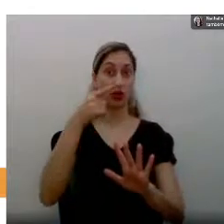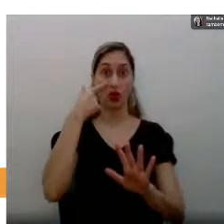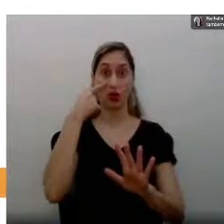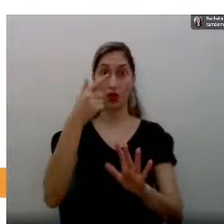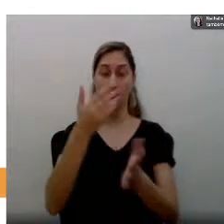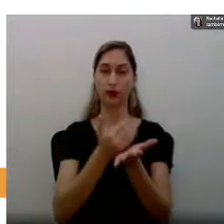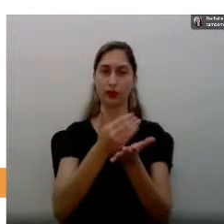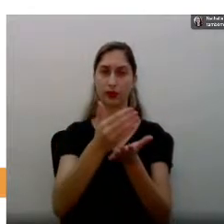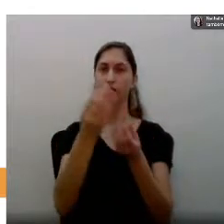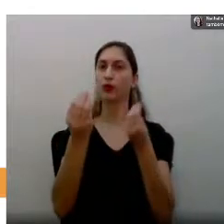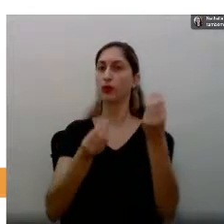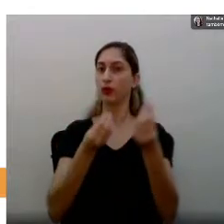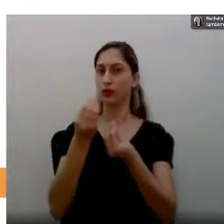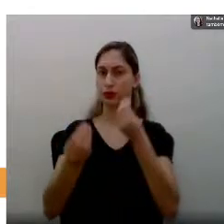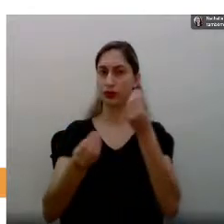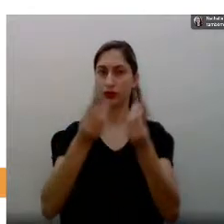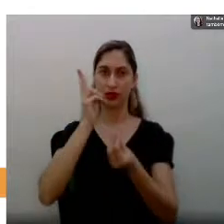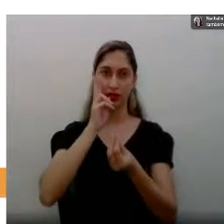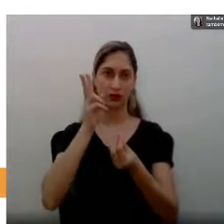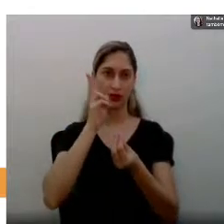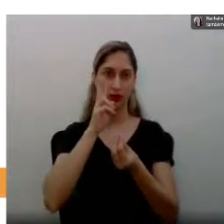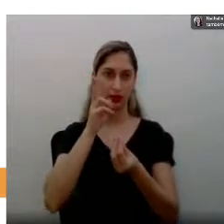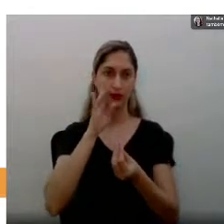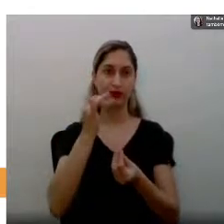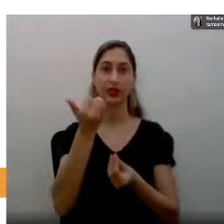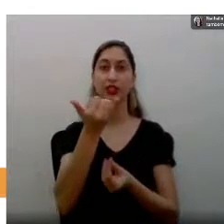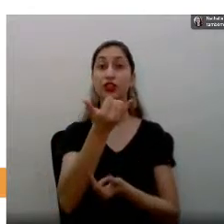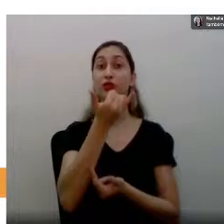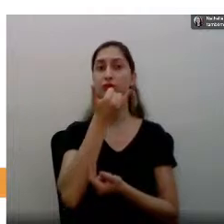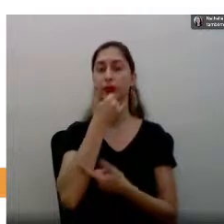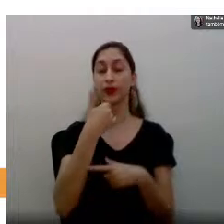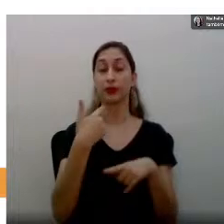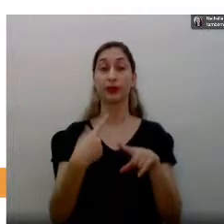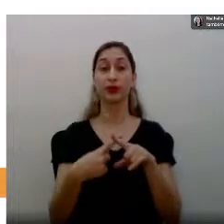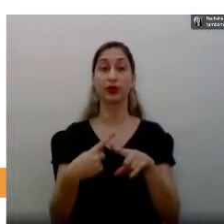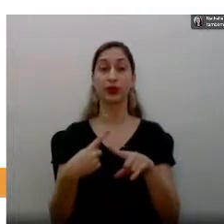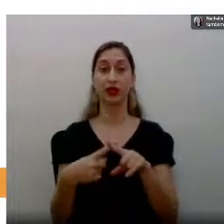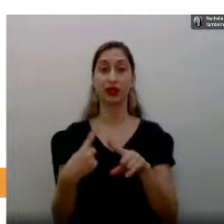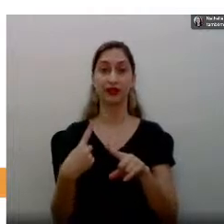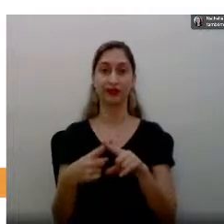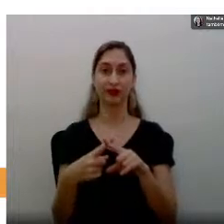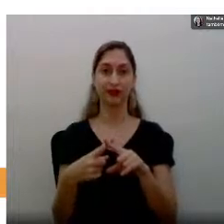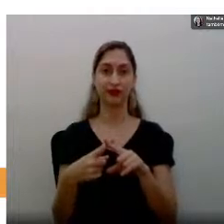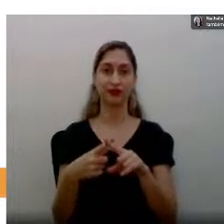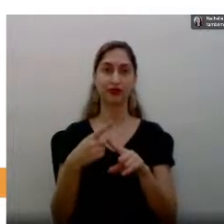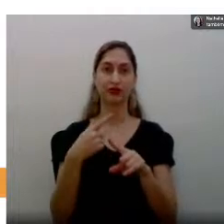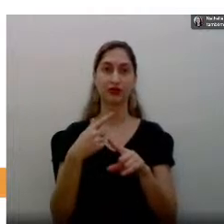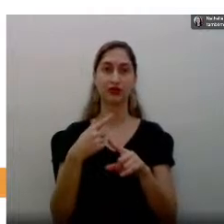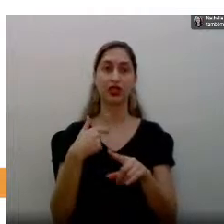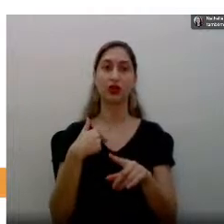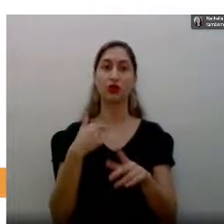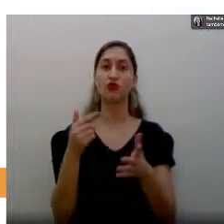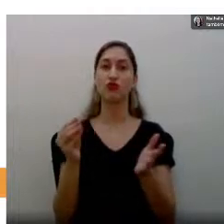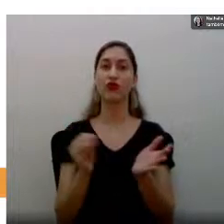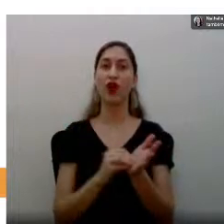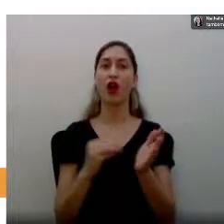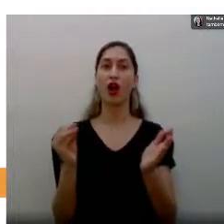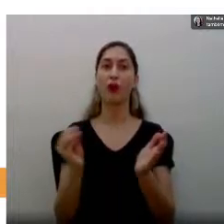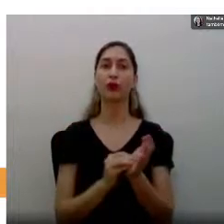é aqui eu vou pedir uma desculpa para vocês o que a gente carece um pouco de material é